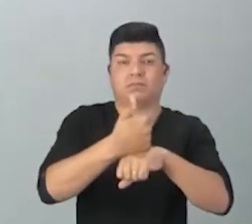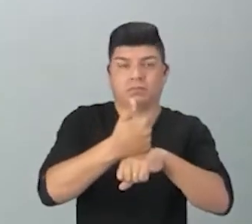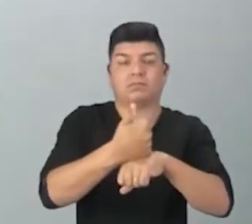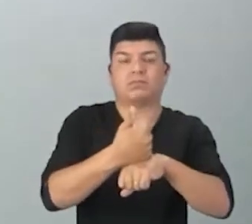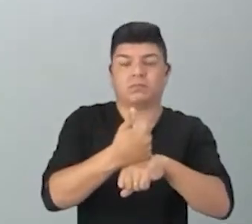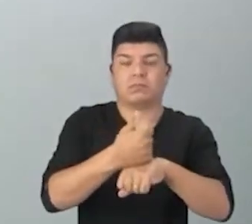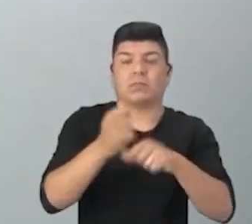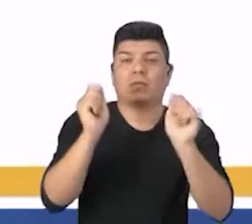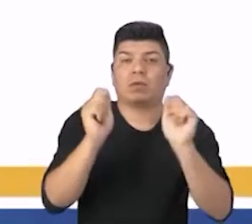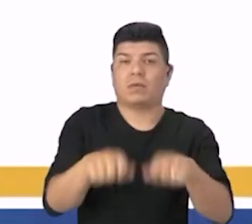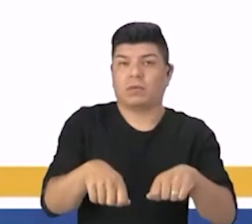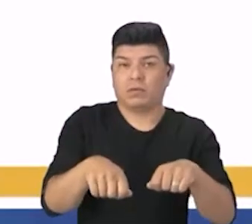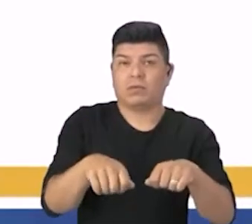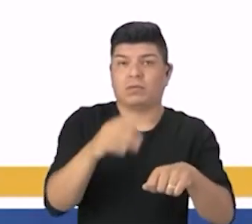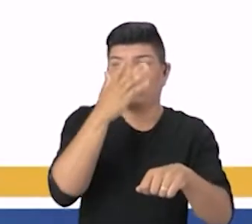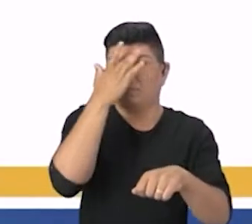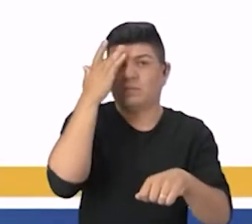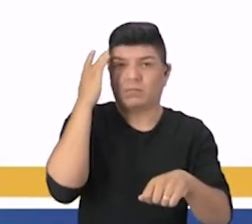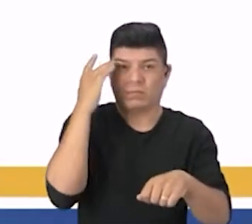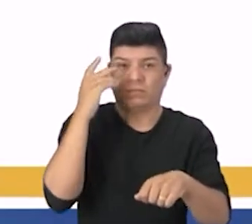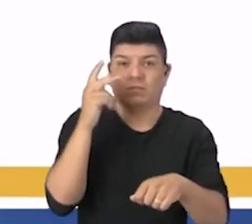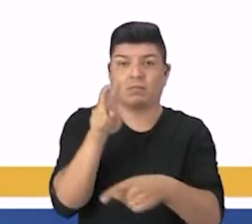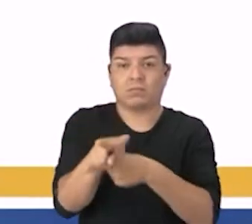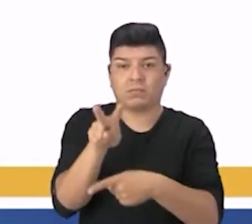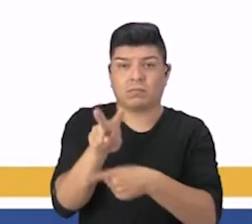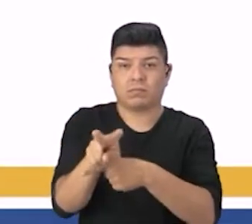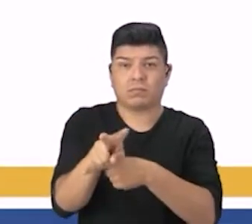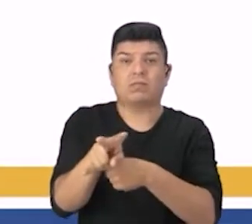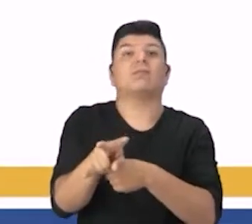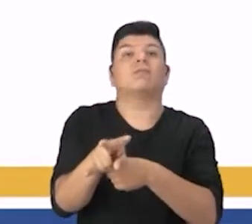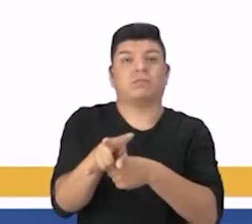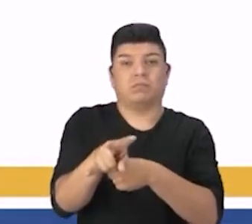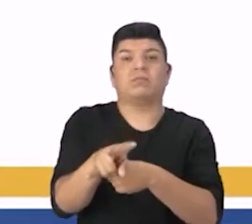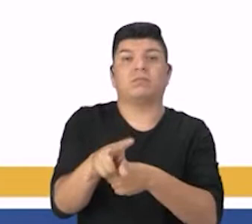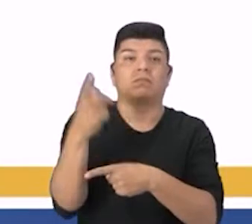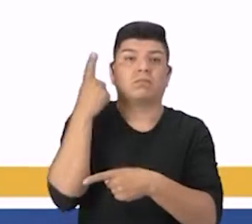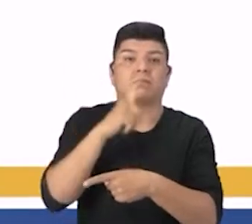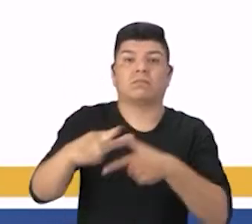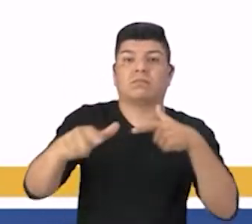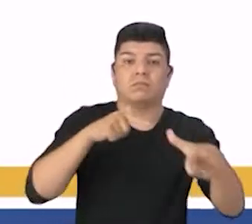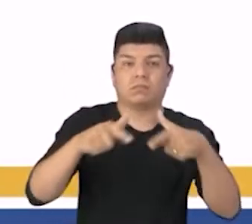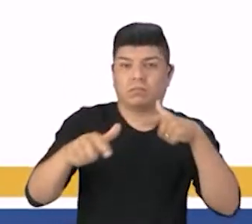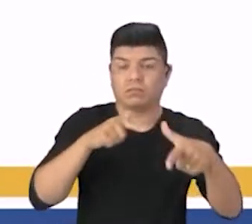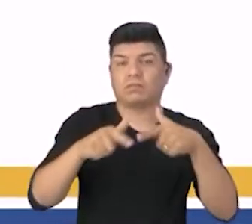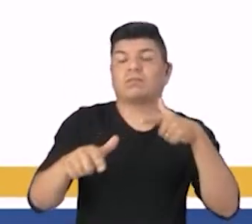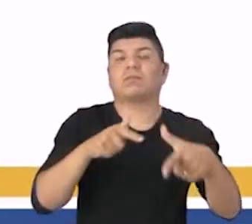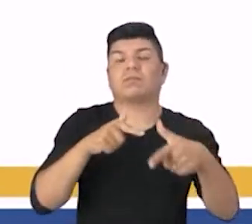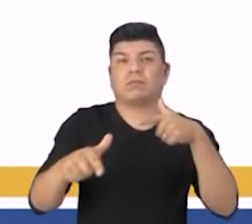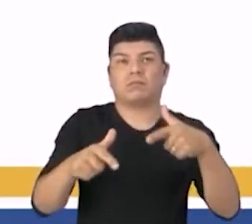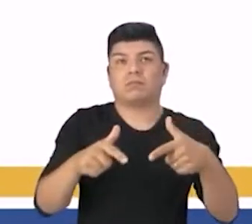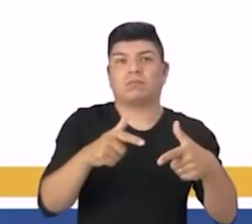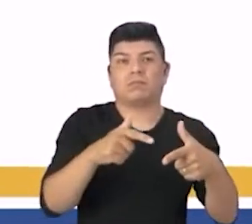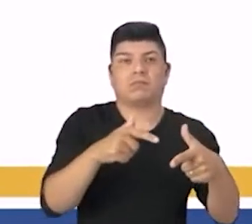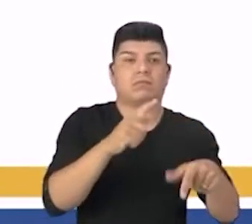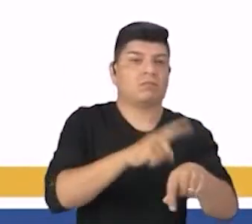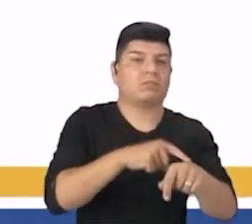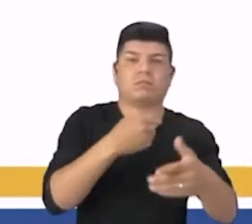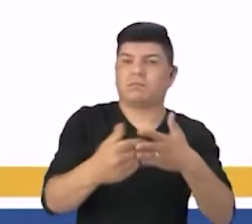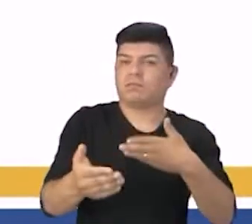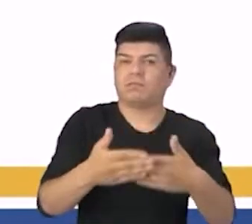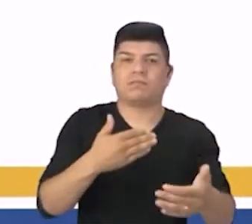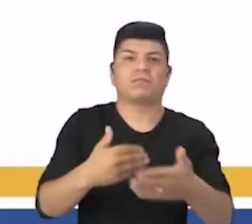precisão permite que o produtor ligue seu tratou e comece a trabalhar literalmente a qualquer